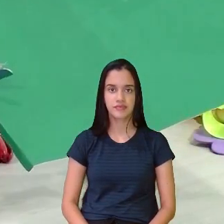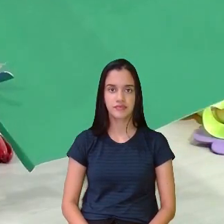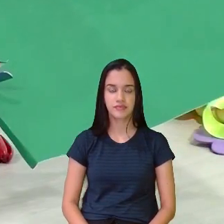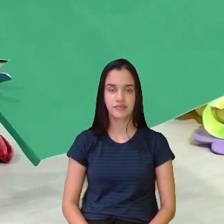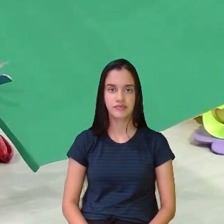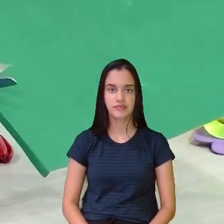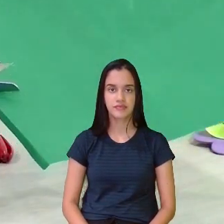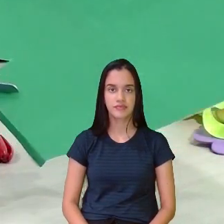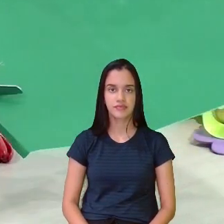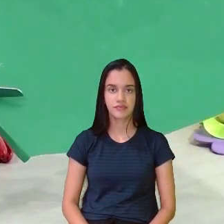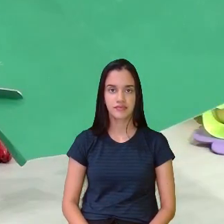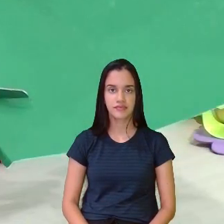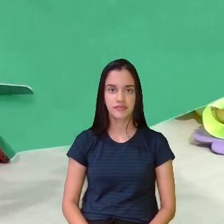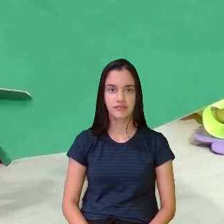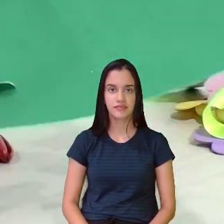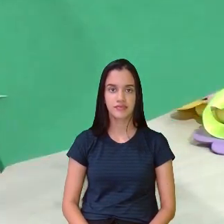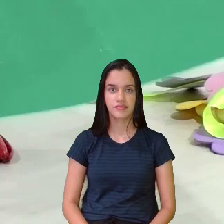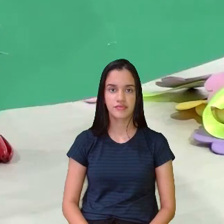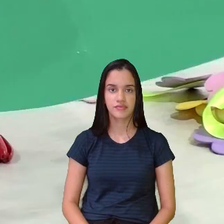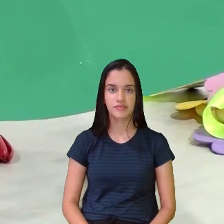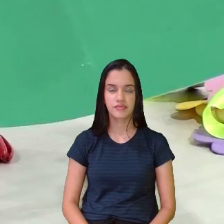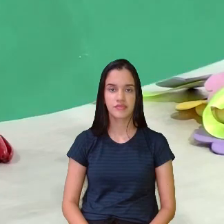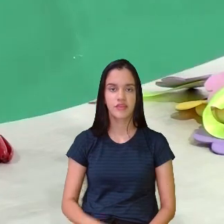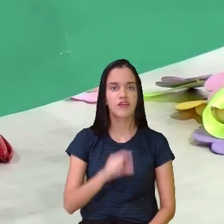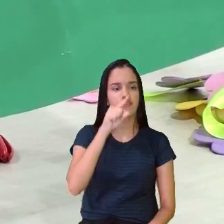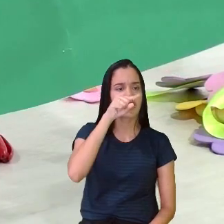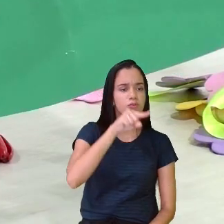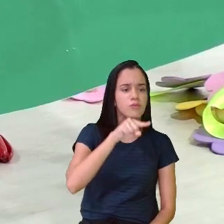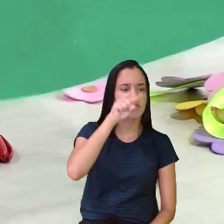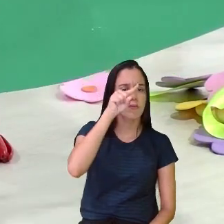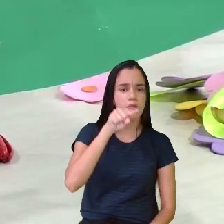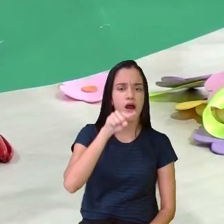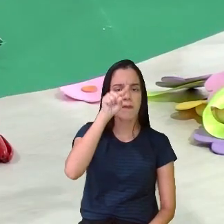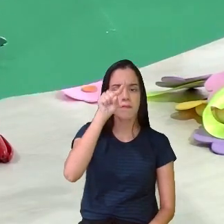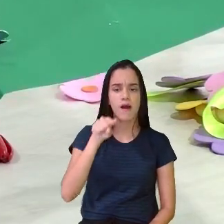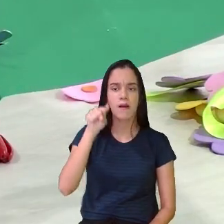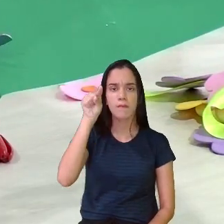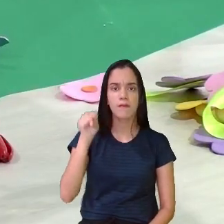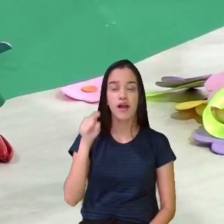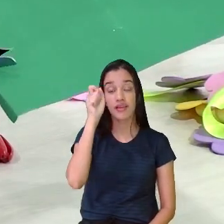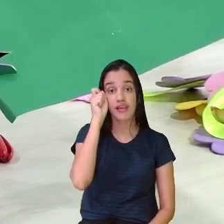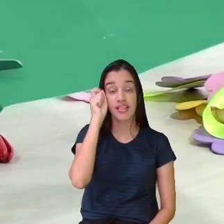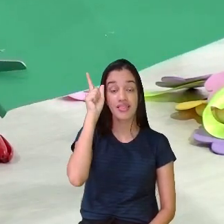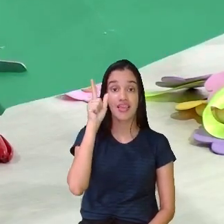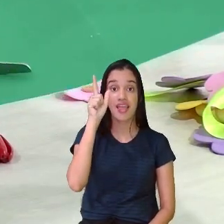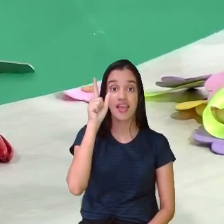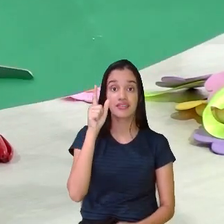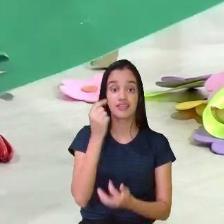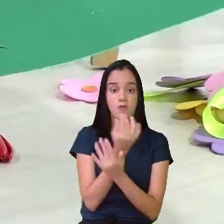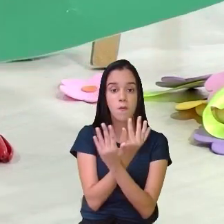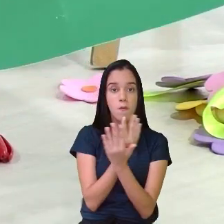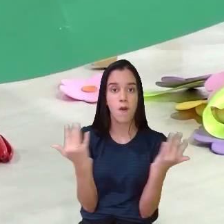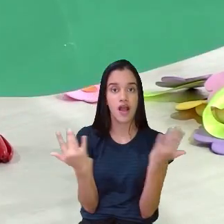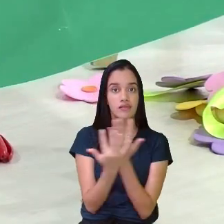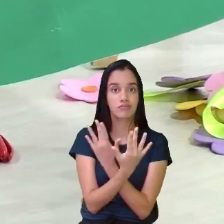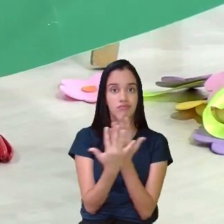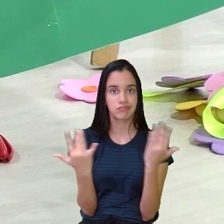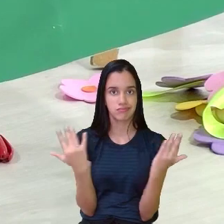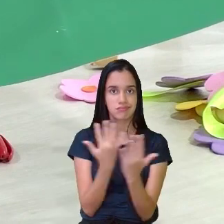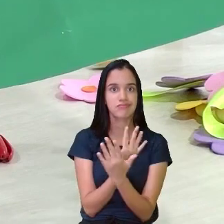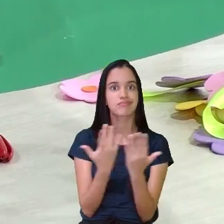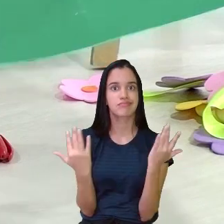E vai fazendo esse zigue-zague, dando a ideia de uma grama.